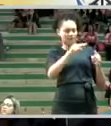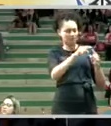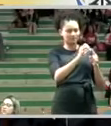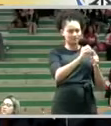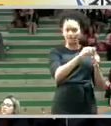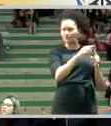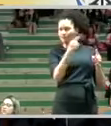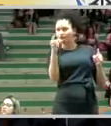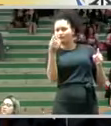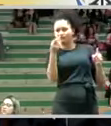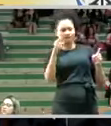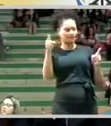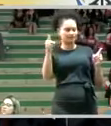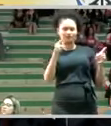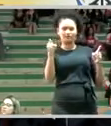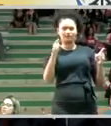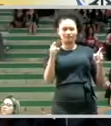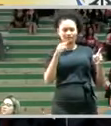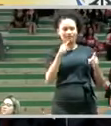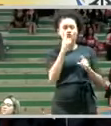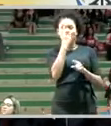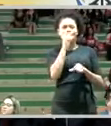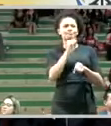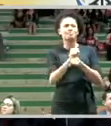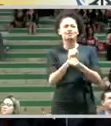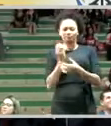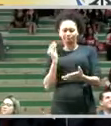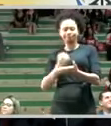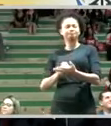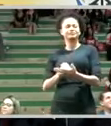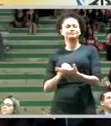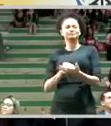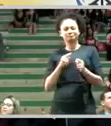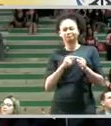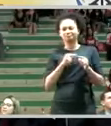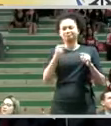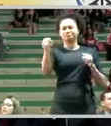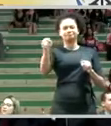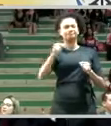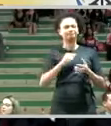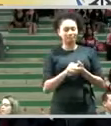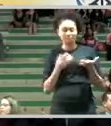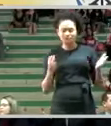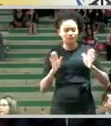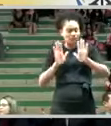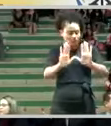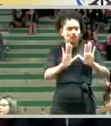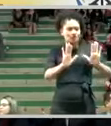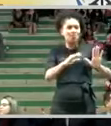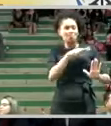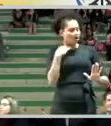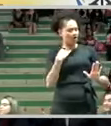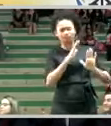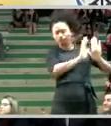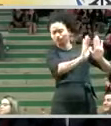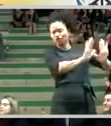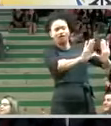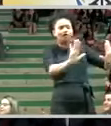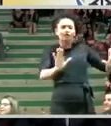Só que entre esses 18 tinha uma parada que Davi não esperava. Aonde? A eira de Nacon. Deixa lá, se é para morrer, deixa